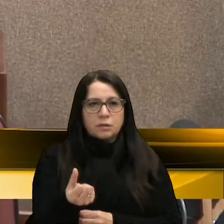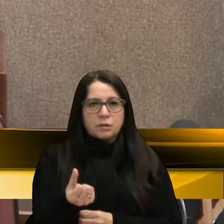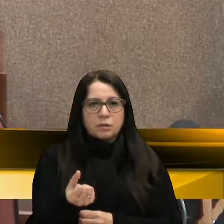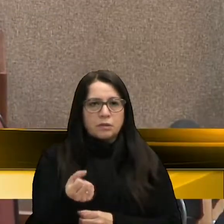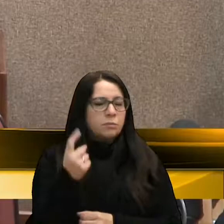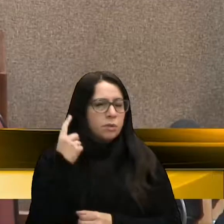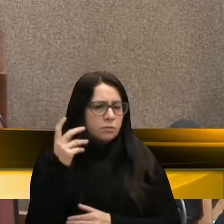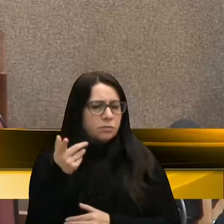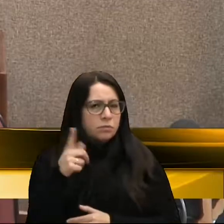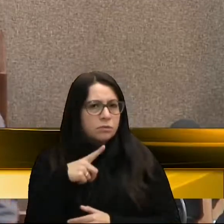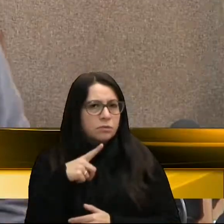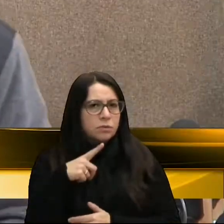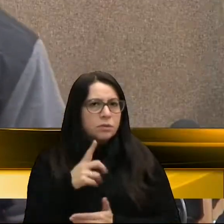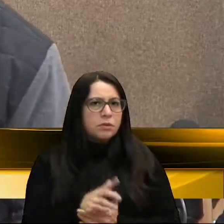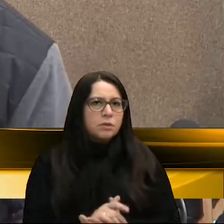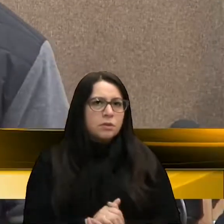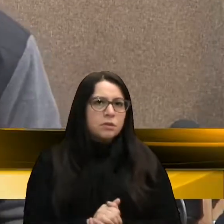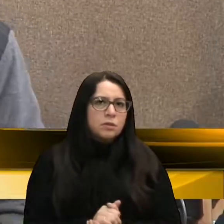o som?